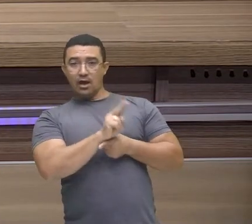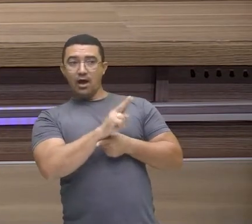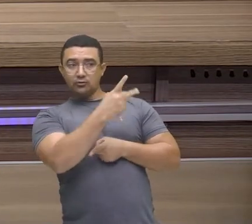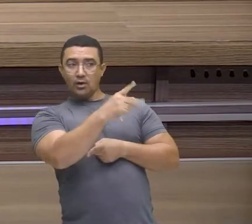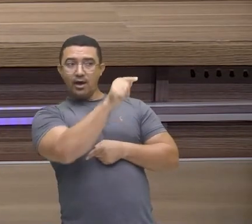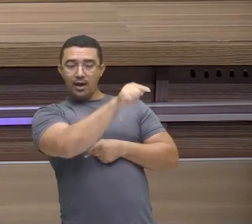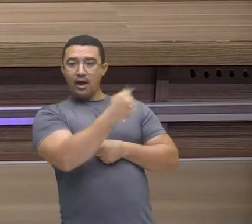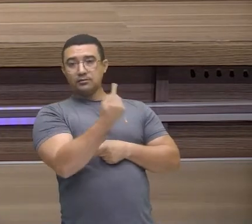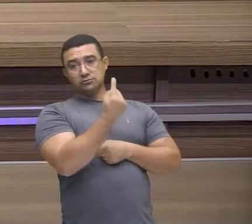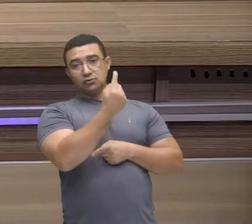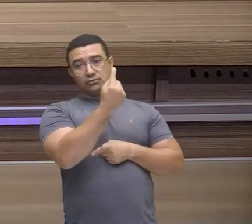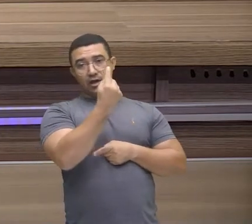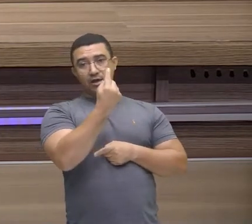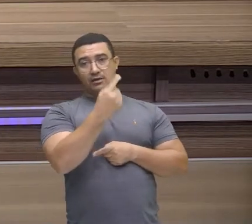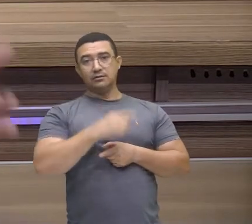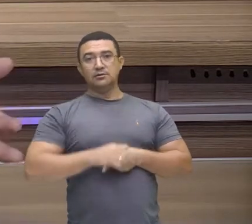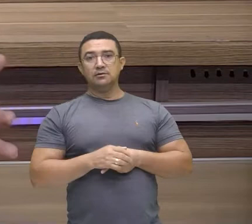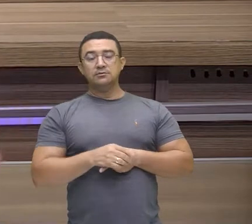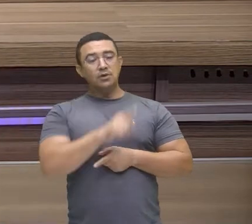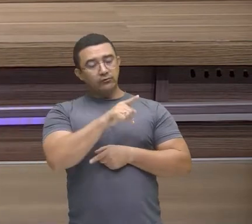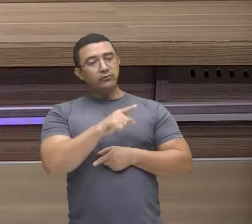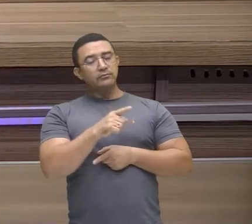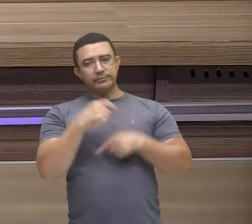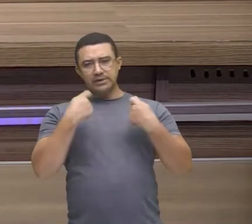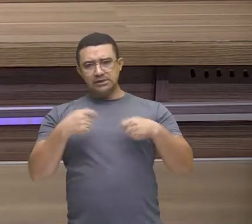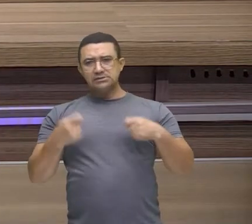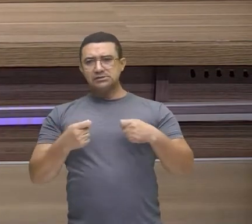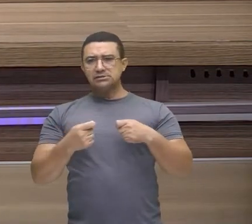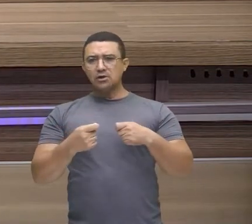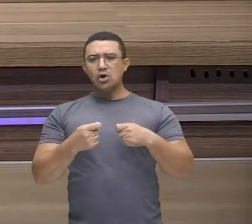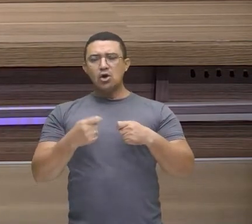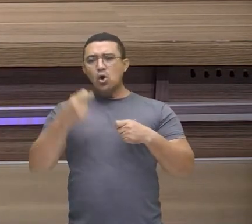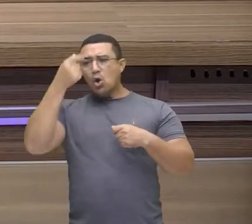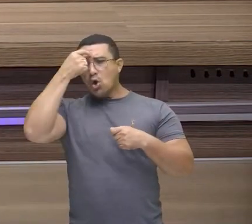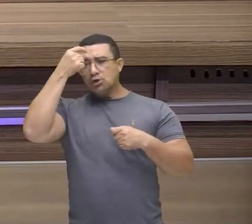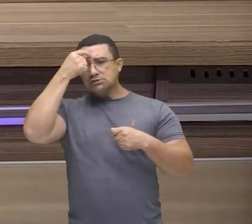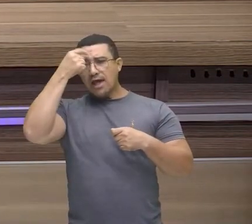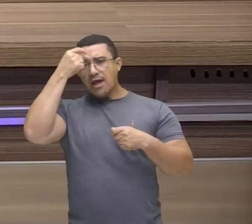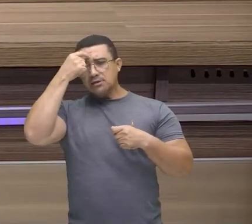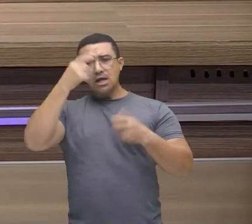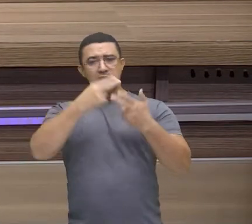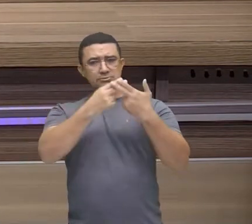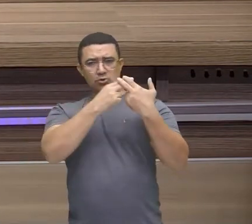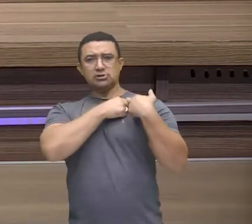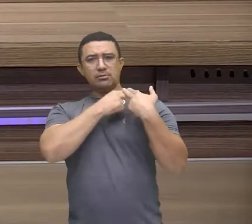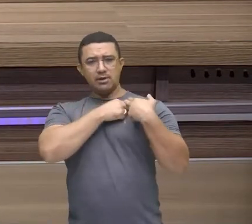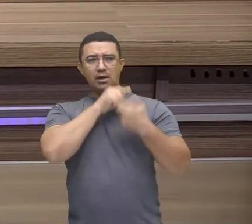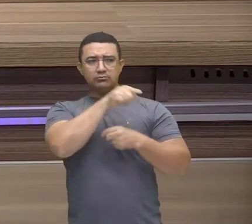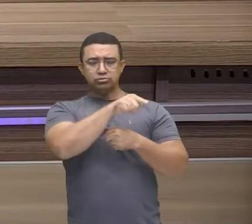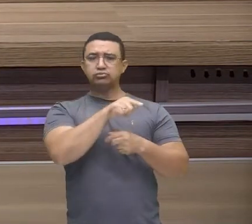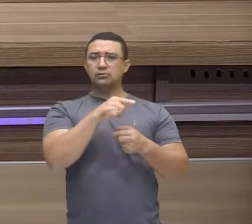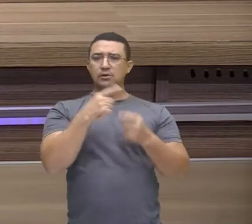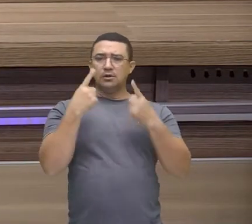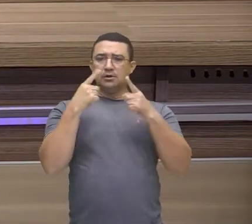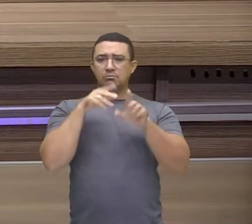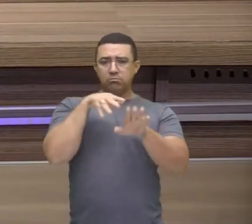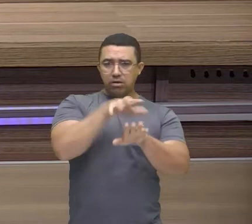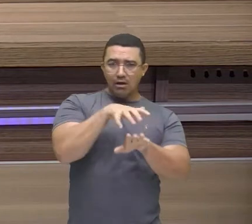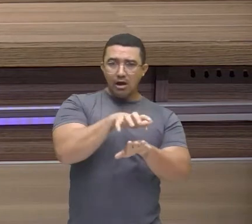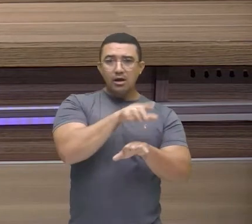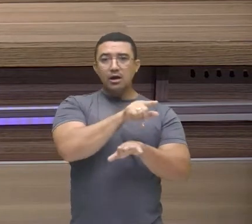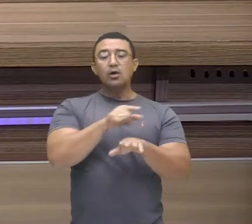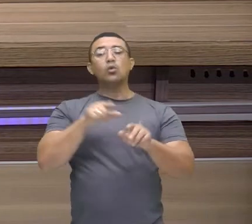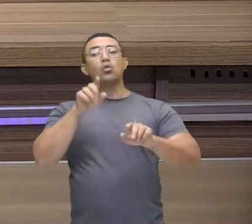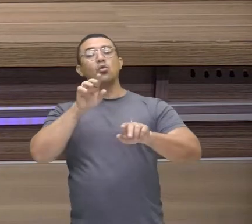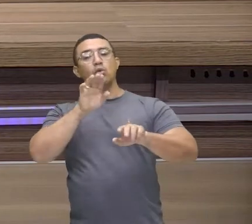uma namorada, tem lá uma coisa, tem uma relação madura, e eu digo para ele, quando terminamos nossa conversa, eu digo, aí meu filho, cuidado com a moça,